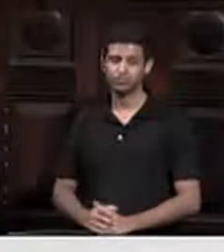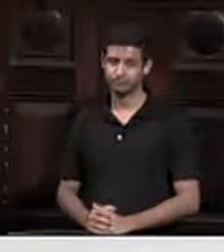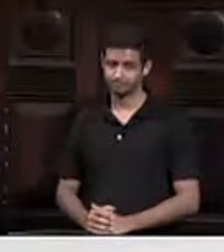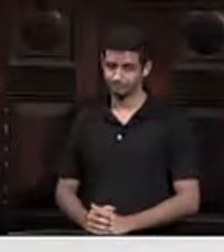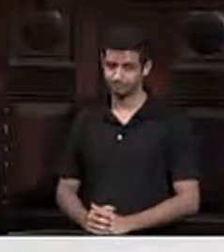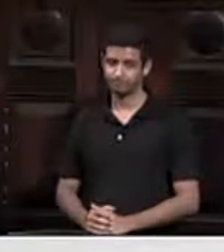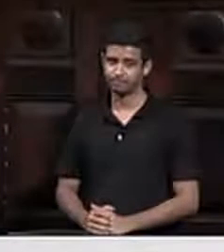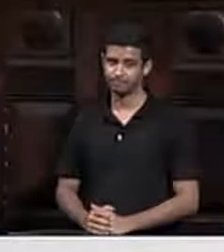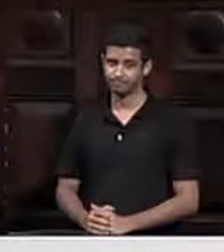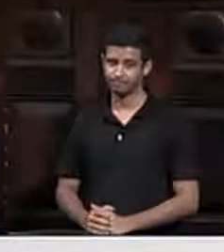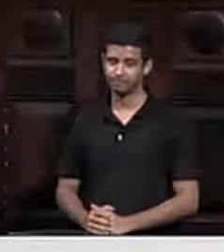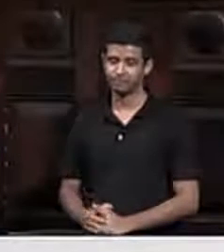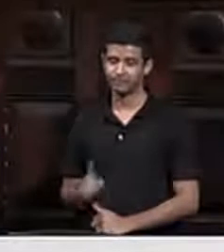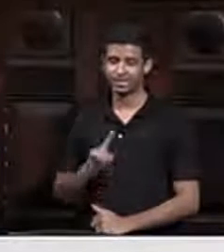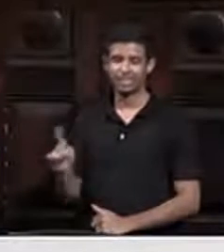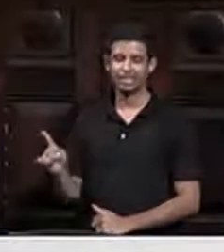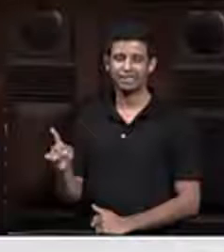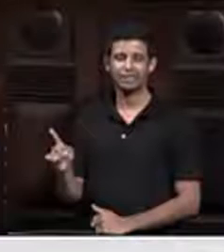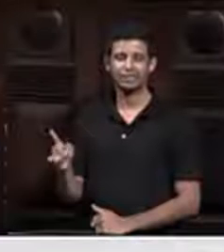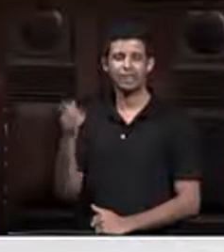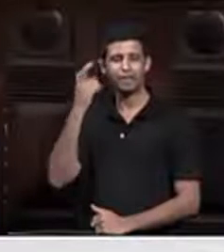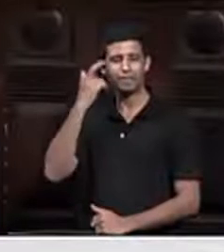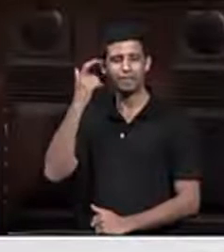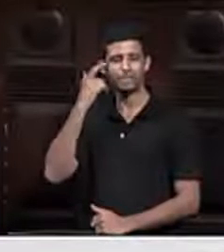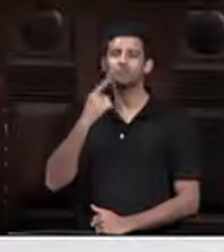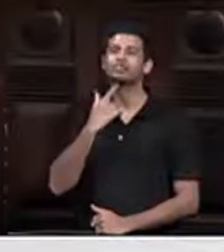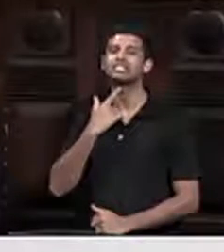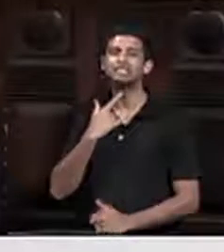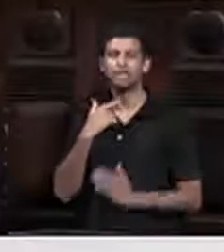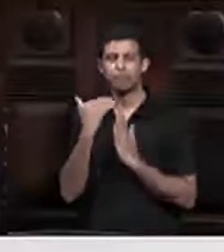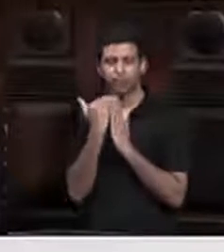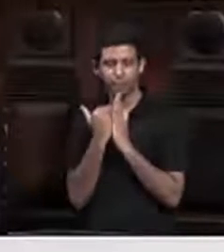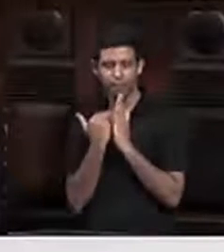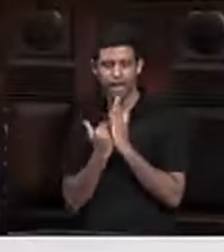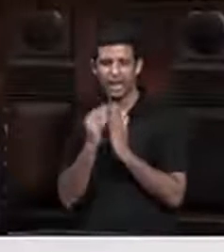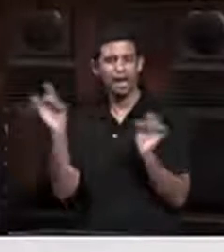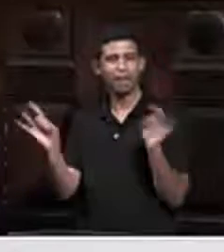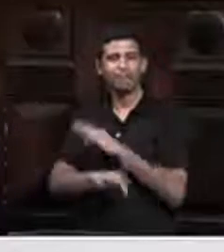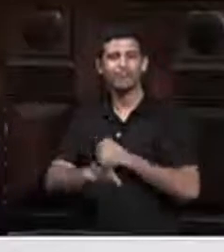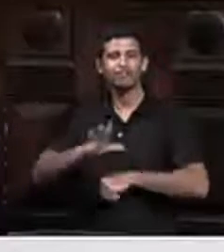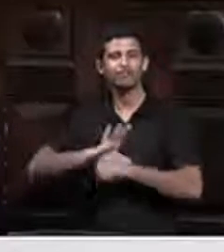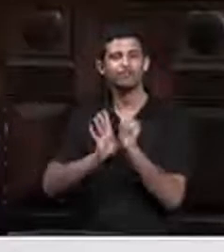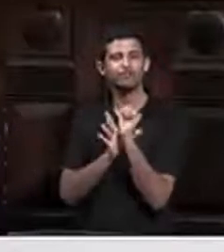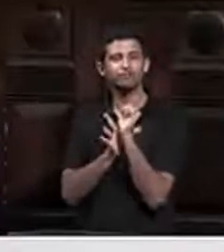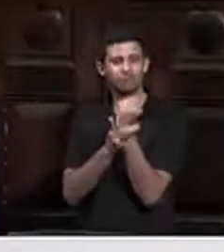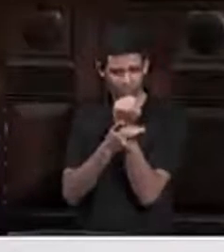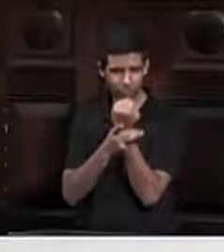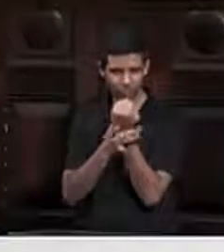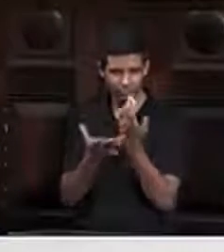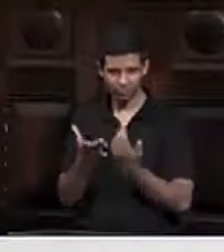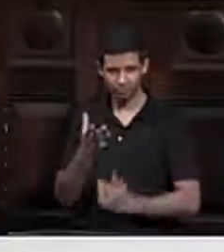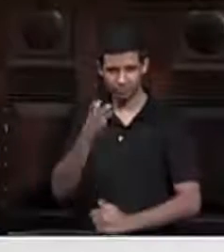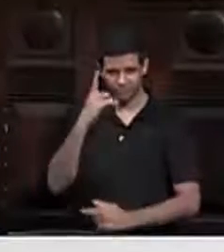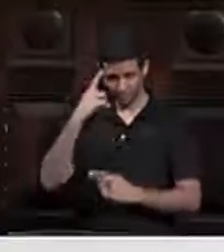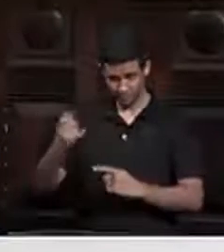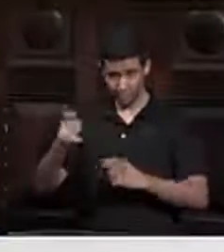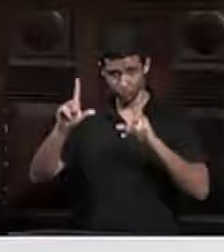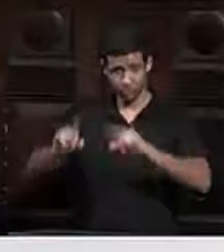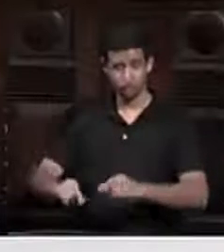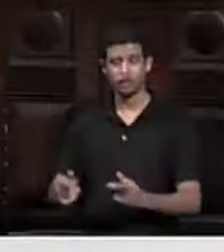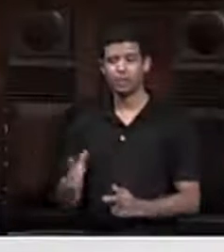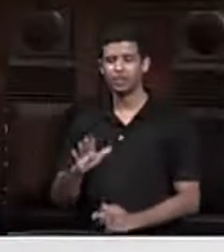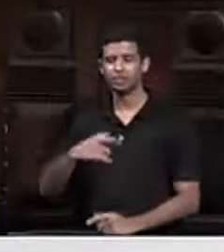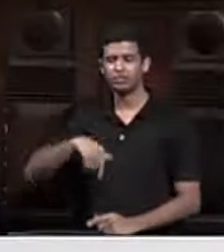na perspectiva de resolver o problema da violência, nós temos visto que a